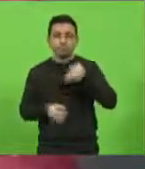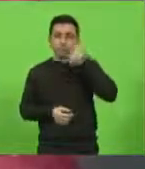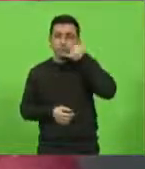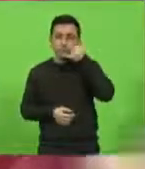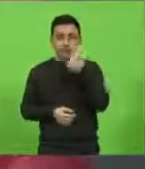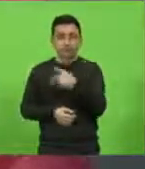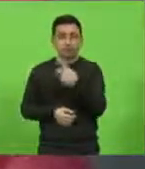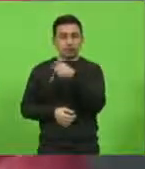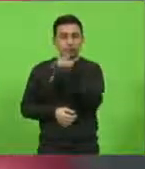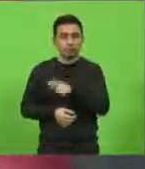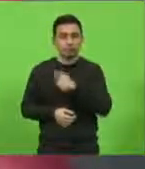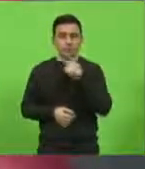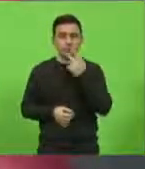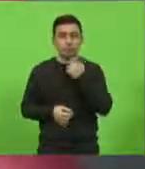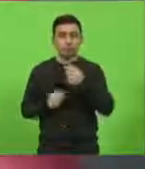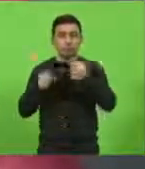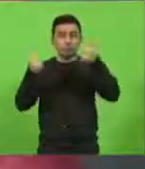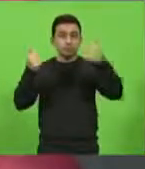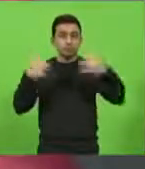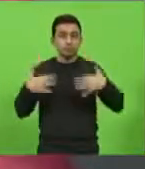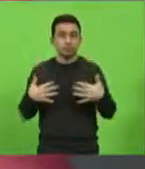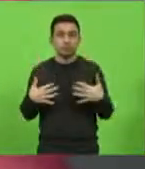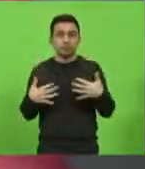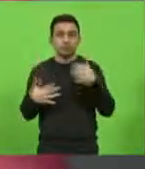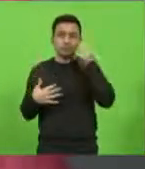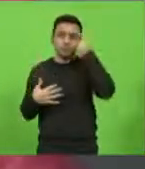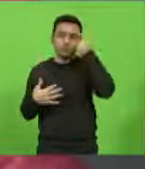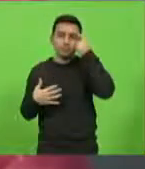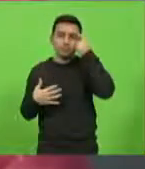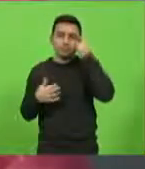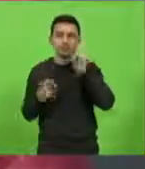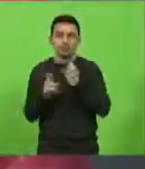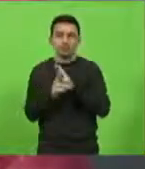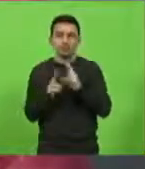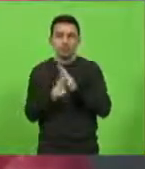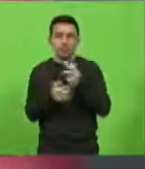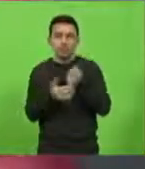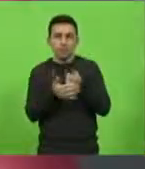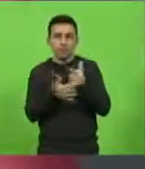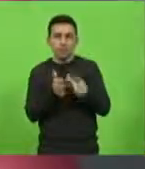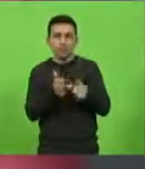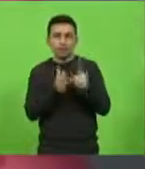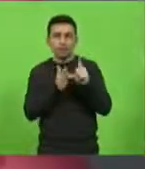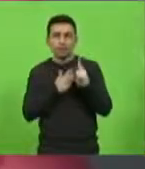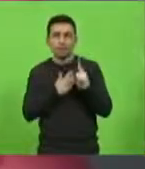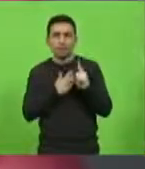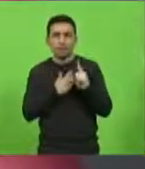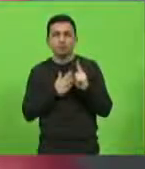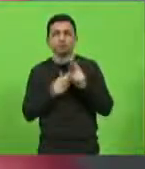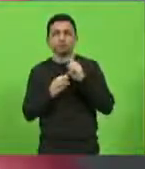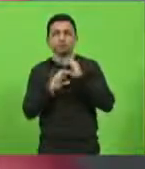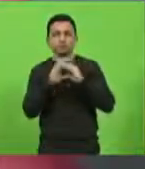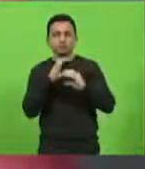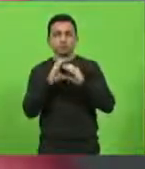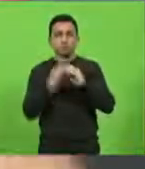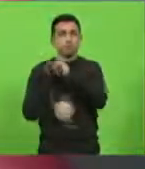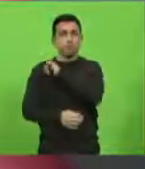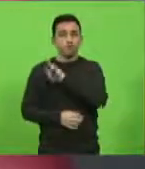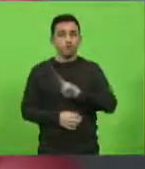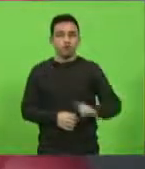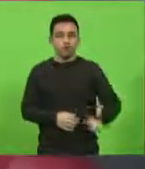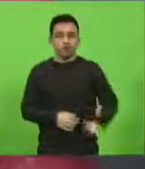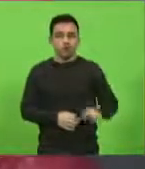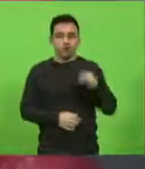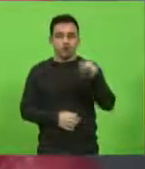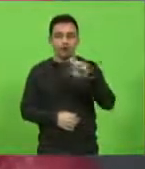no qual consta a seguinte passagem em relação à questão de pagamento antecipado a comunicação do governador